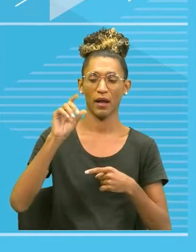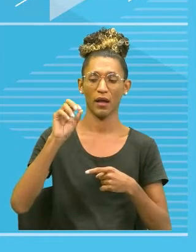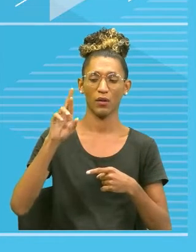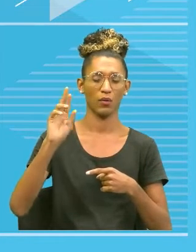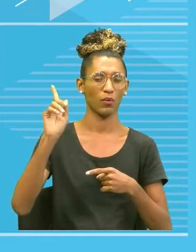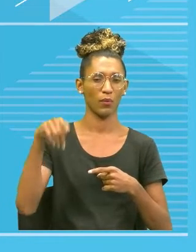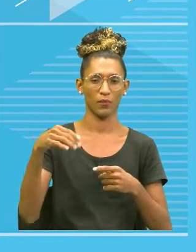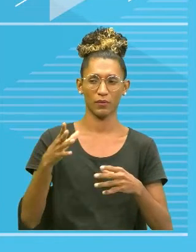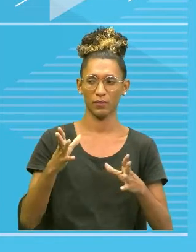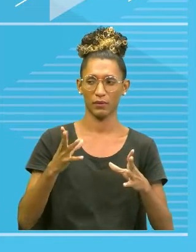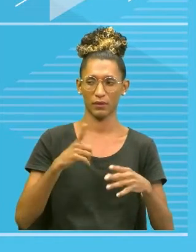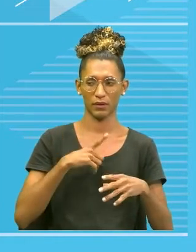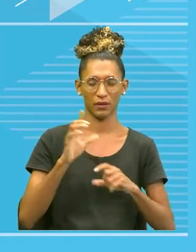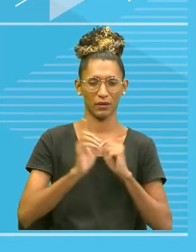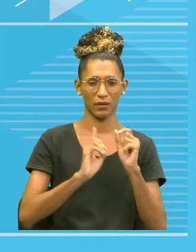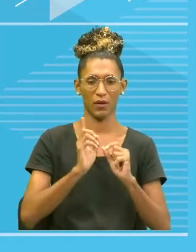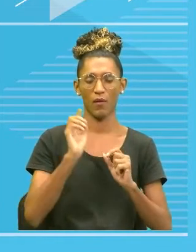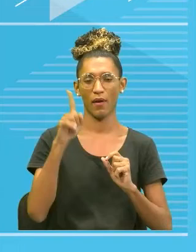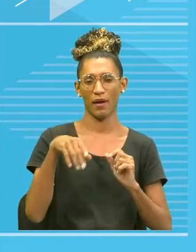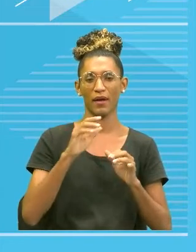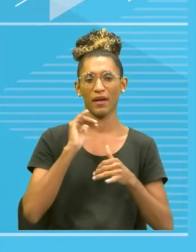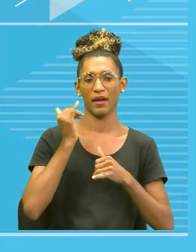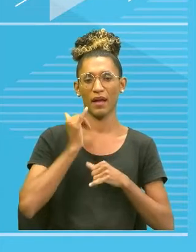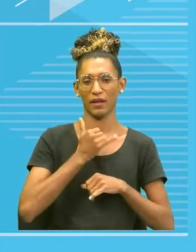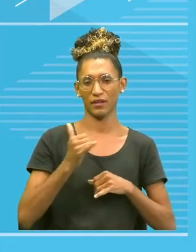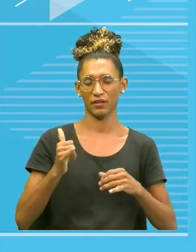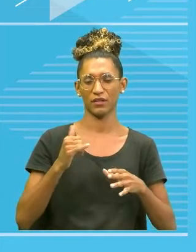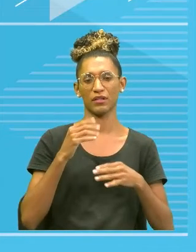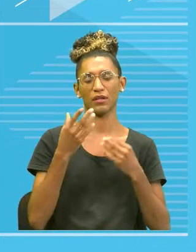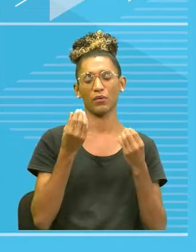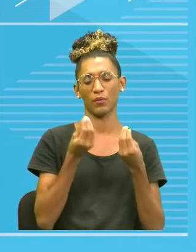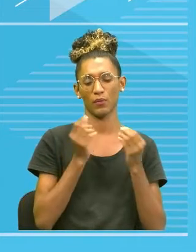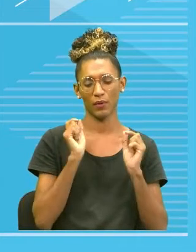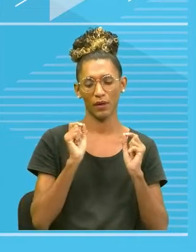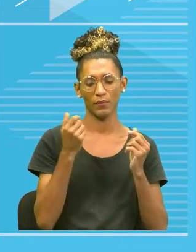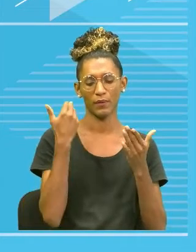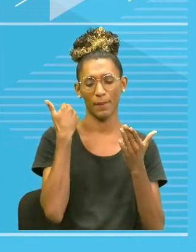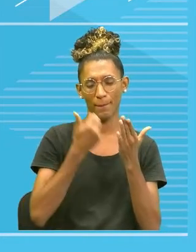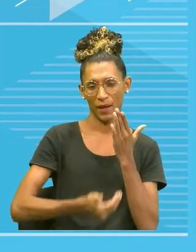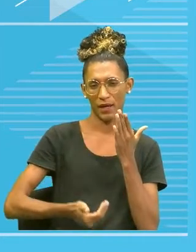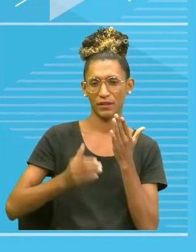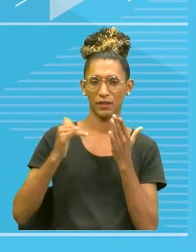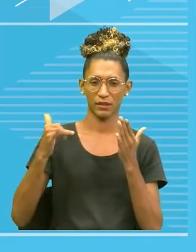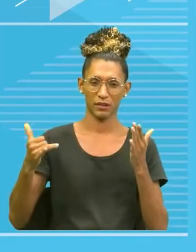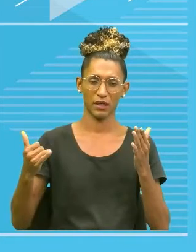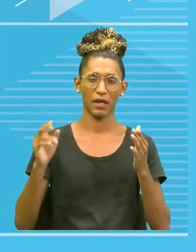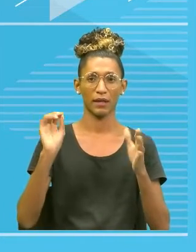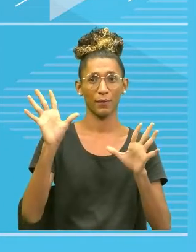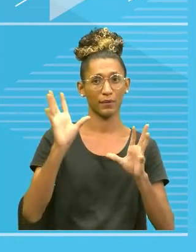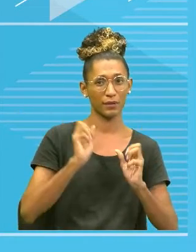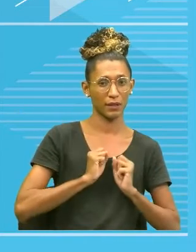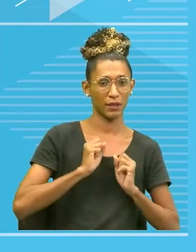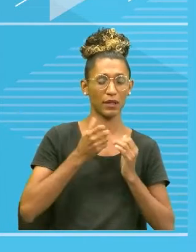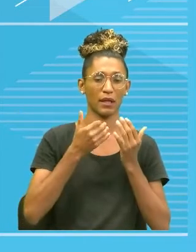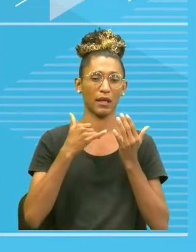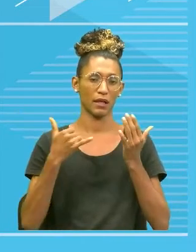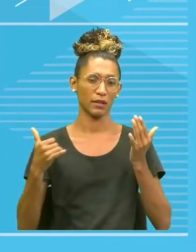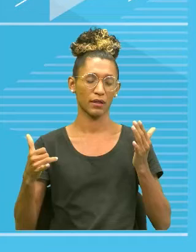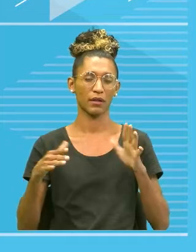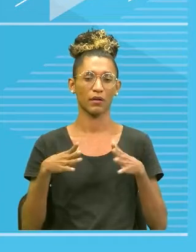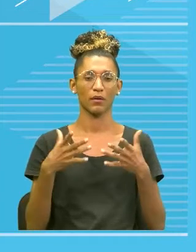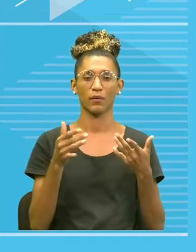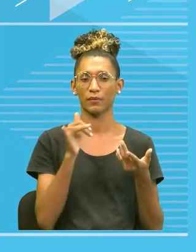a energia em trânsito. É quando você perde energia para o sistema, você ganha energia do sistema. Não é que a gente falou do